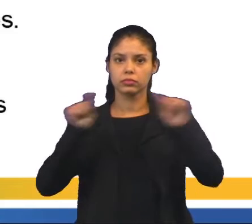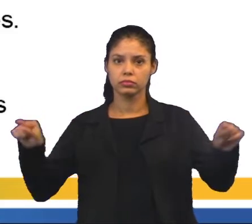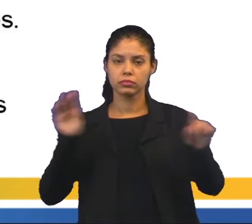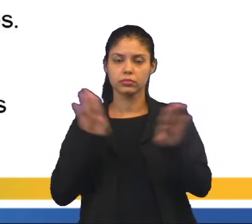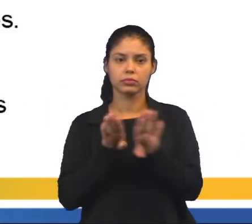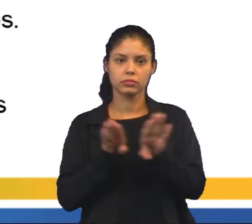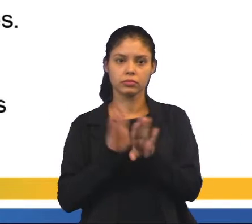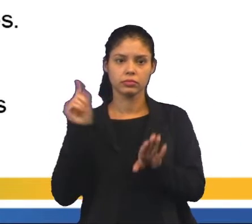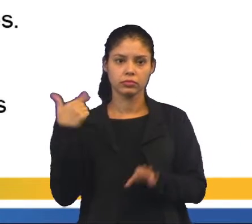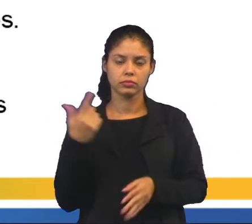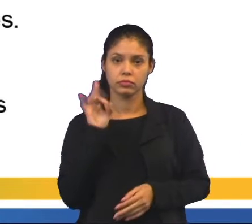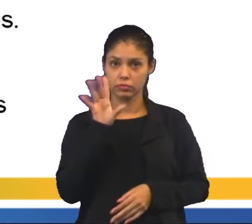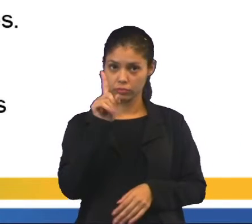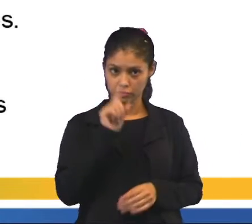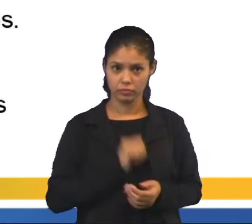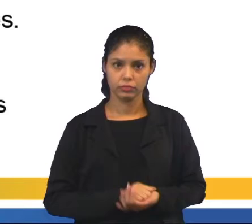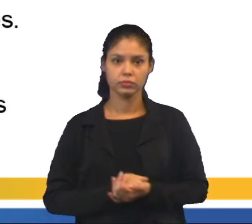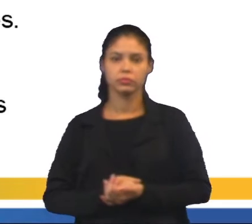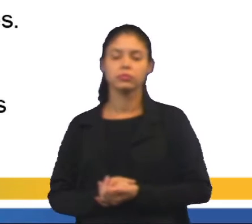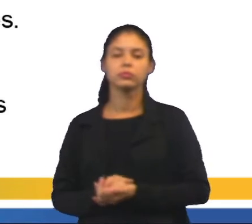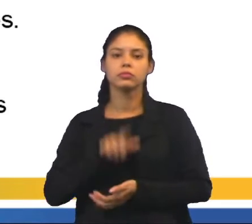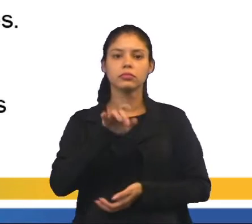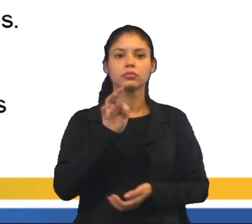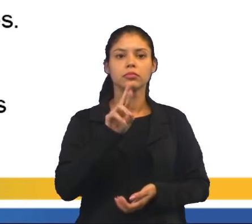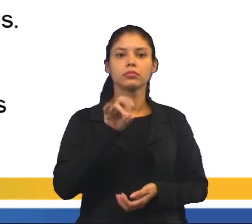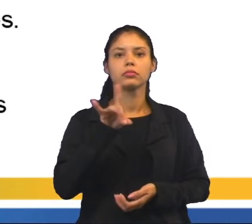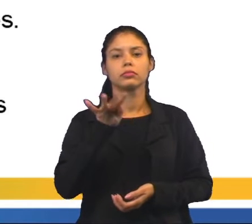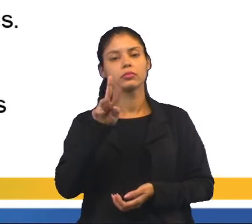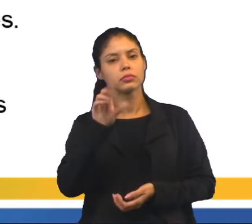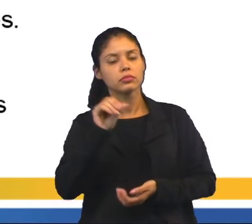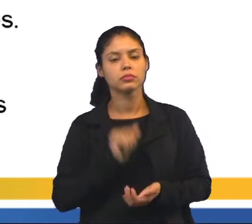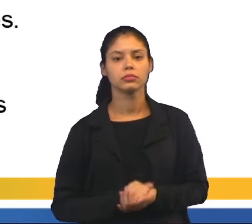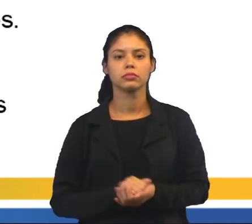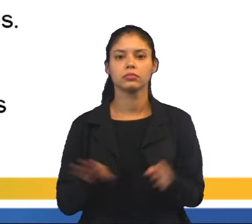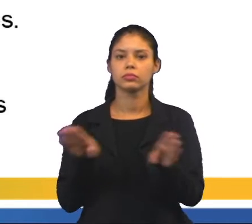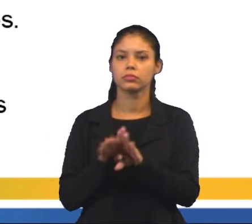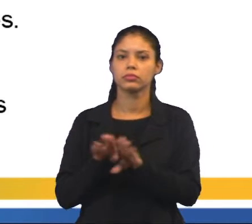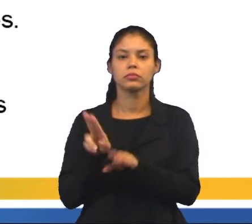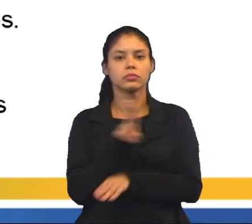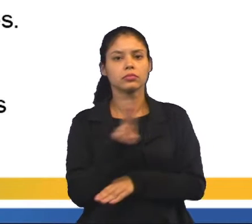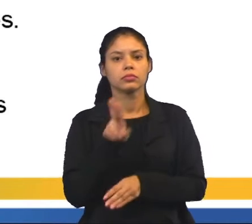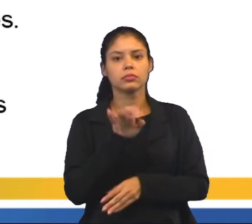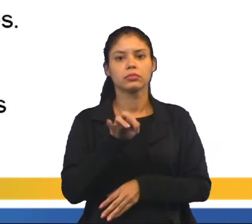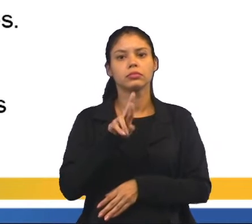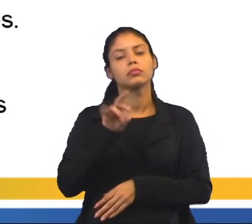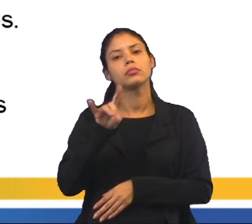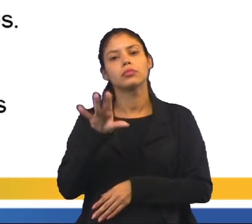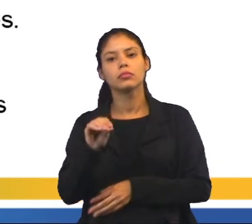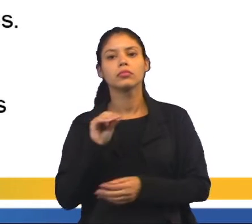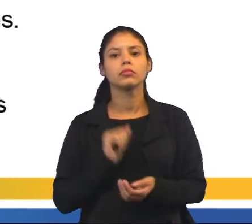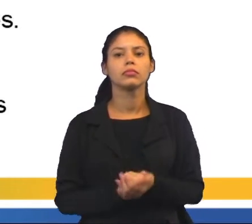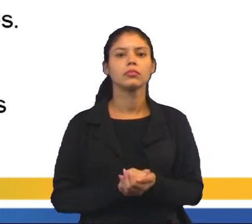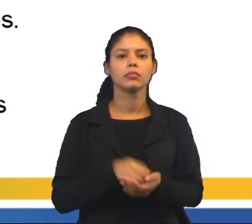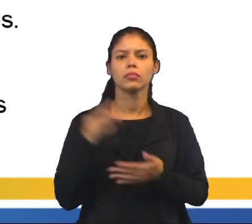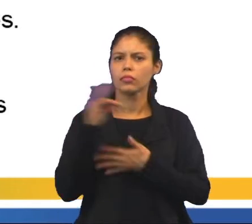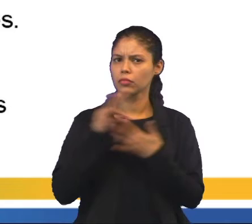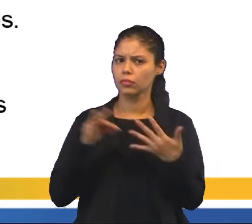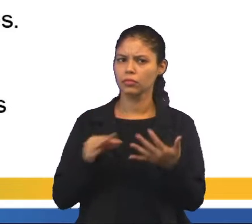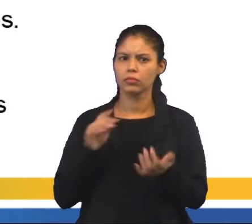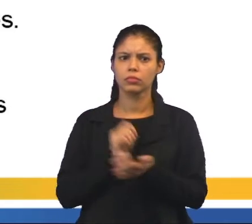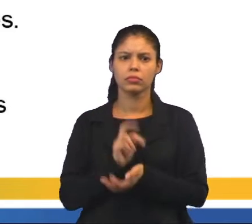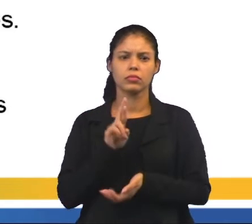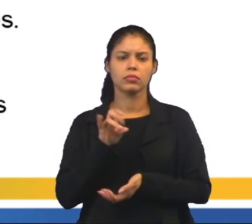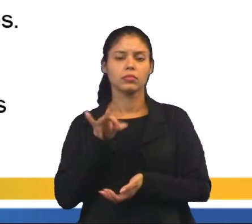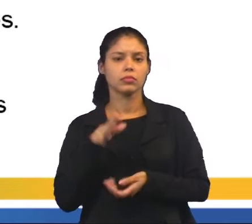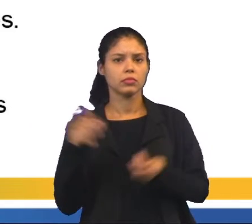outros também, não só de um só. O triângulo equilátero, também chamado de equiângulo, tá?